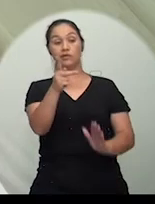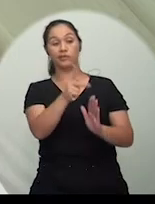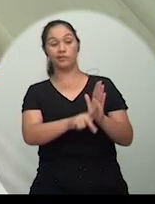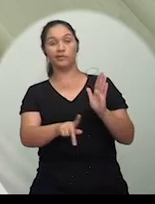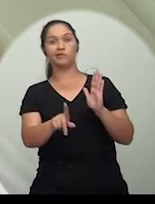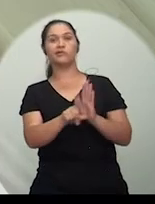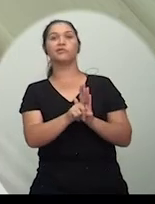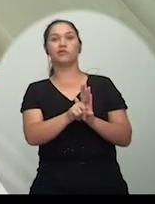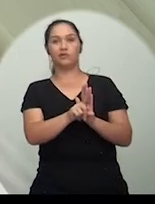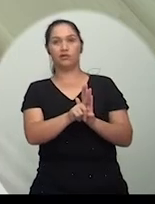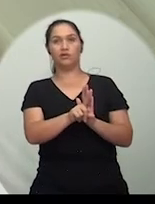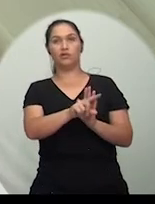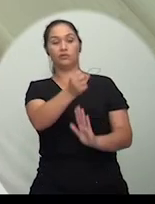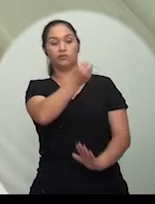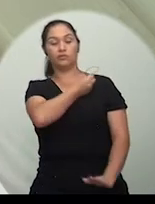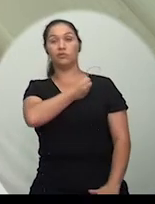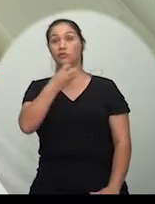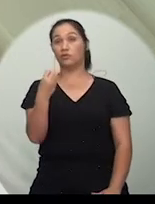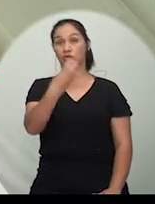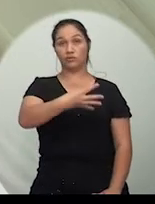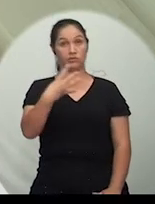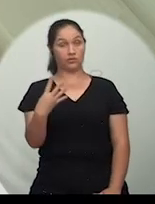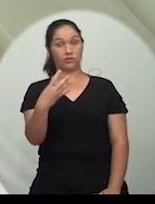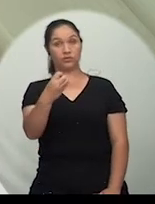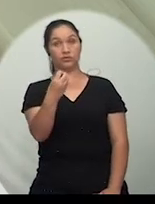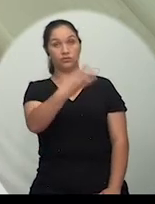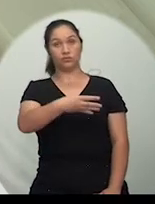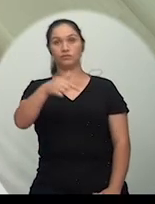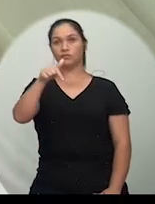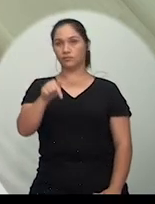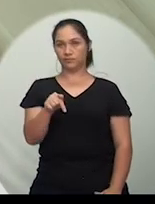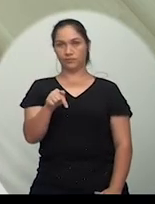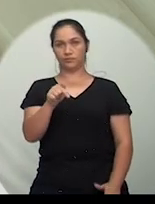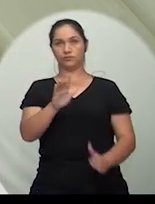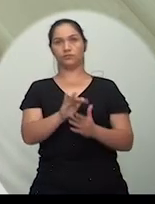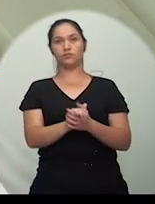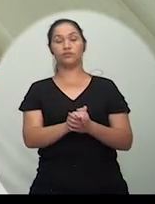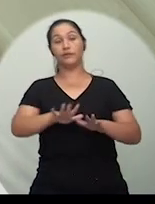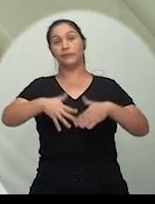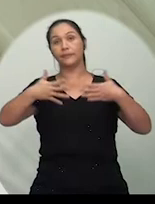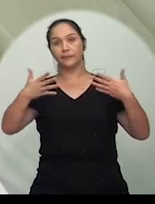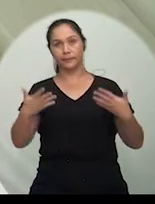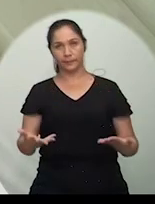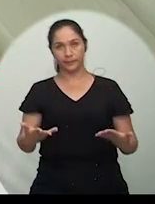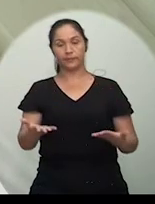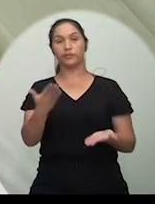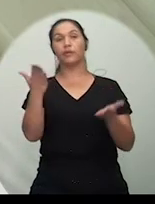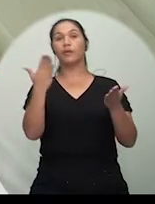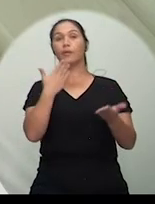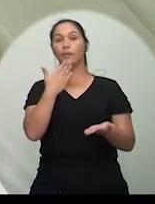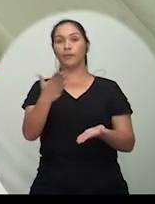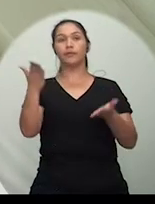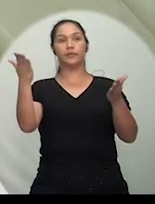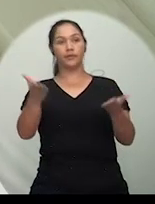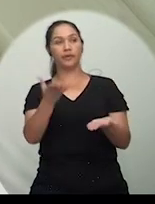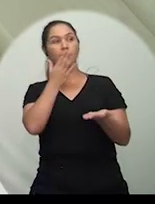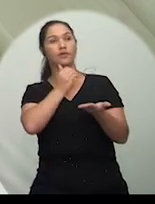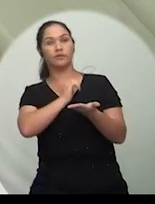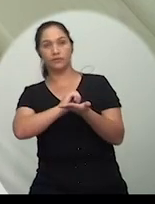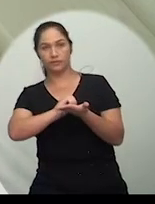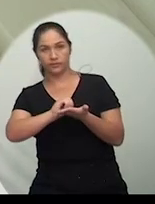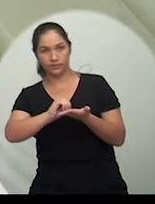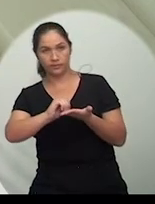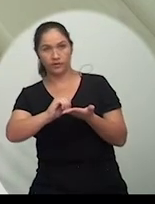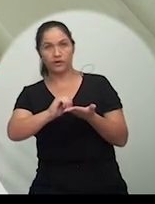PLCPE 044 e 047. Assim, solicito aos senhores vereadores, presidentes